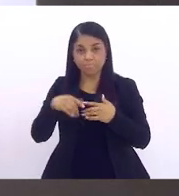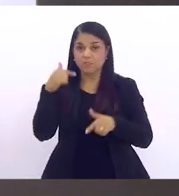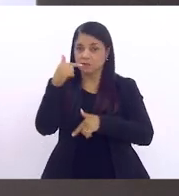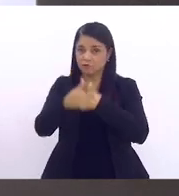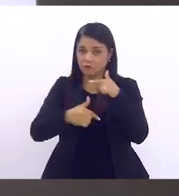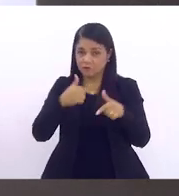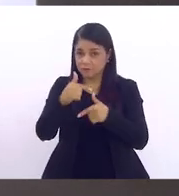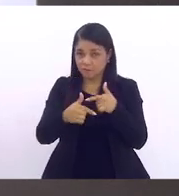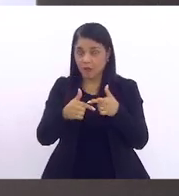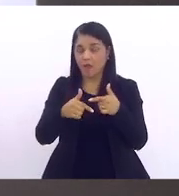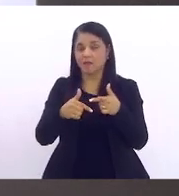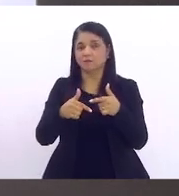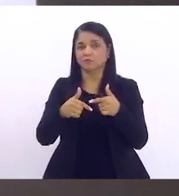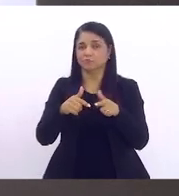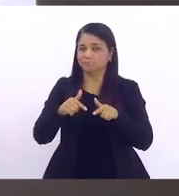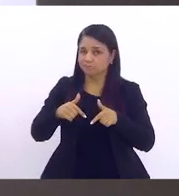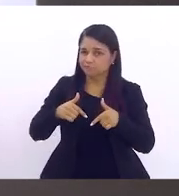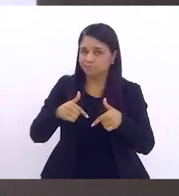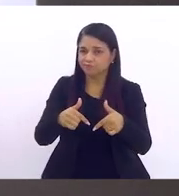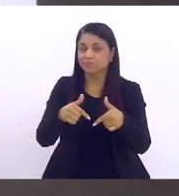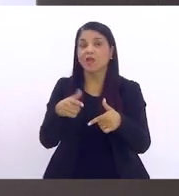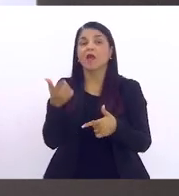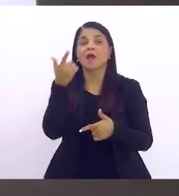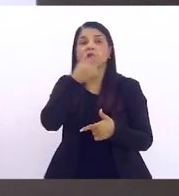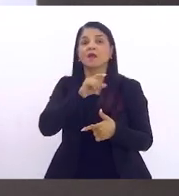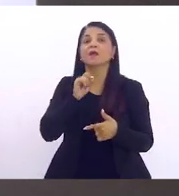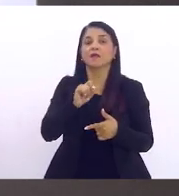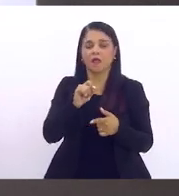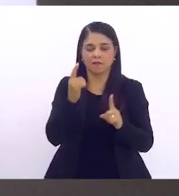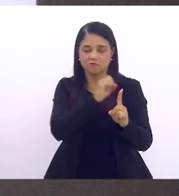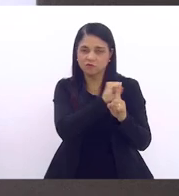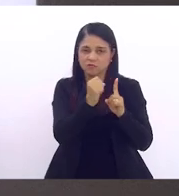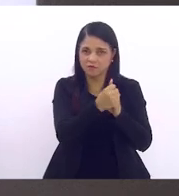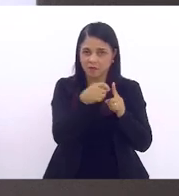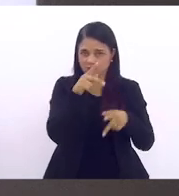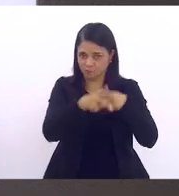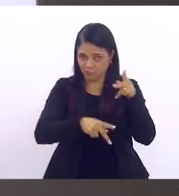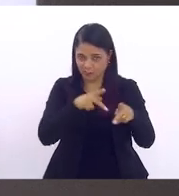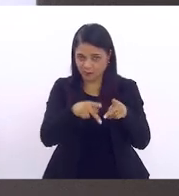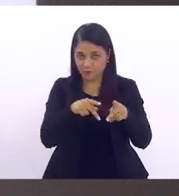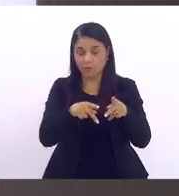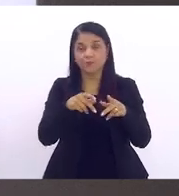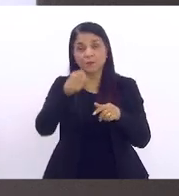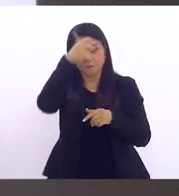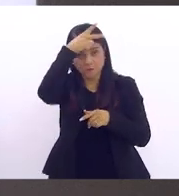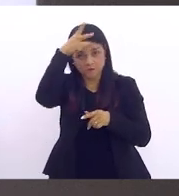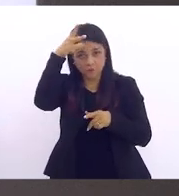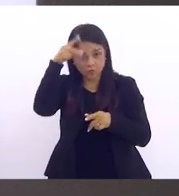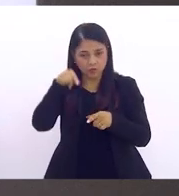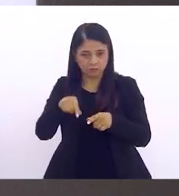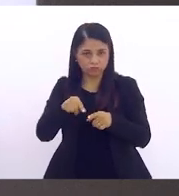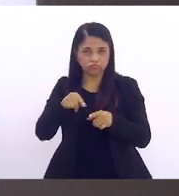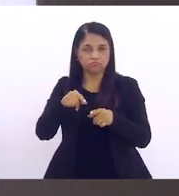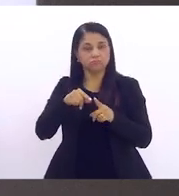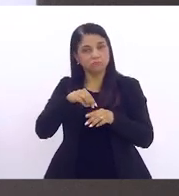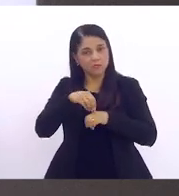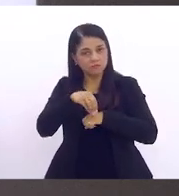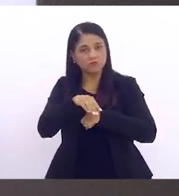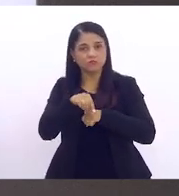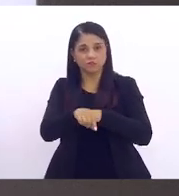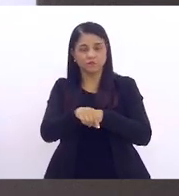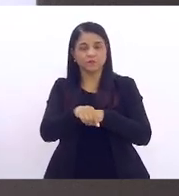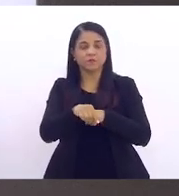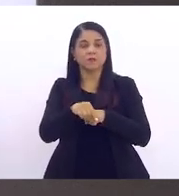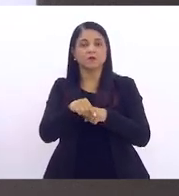nós vem executando quem ganha é a sociedade nesse caso é direcionado paraas prefeituras e a Prefeitura de acordo com a diretriz do